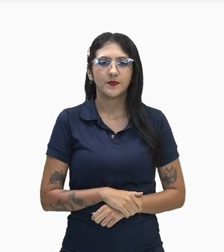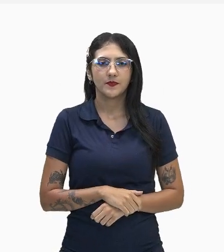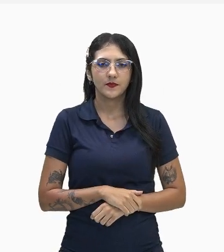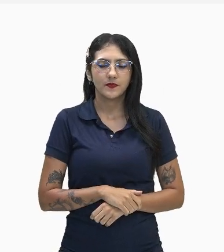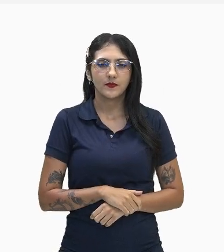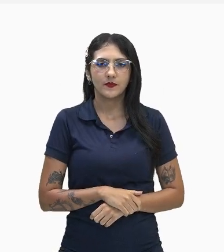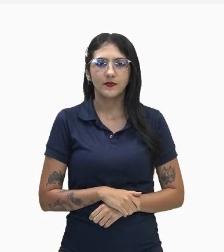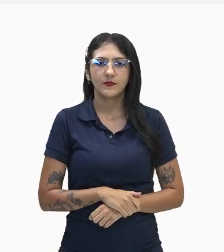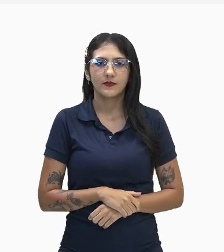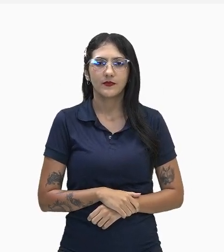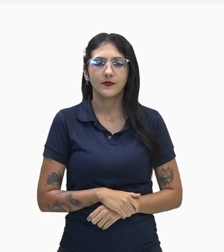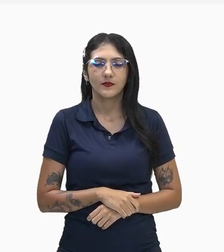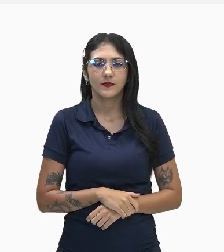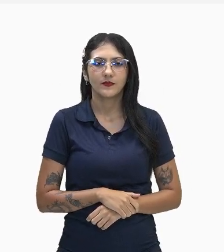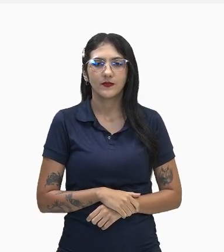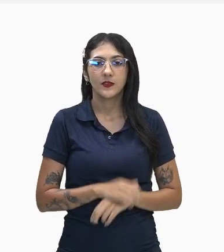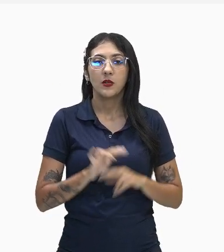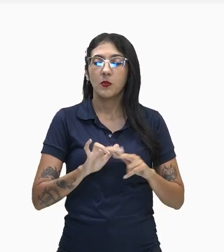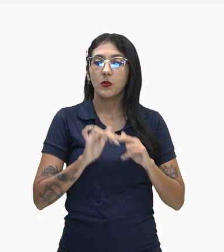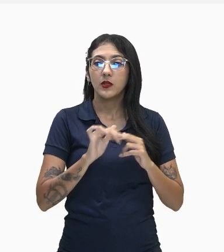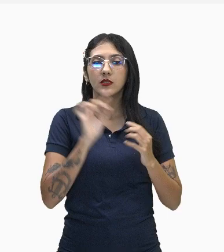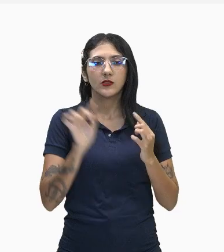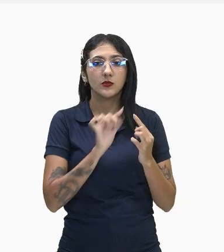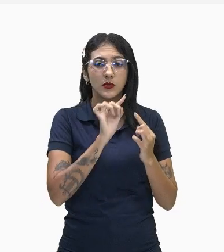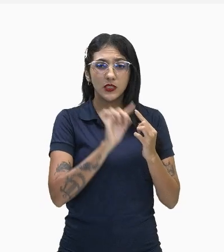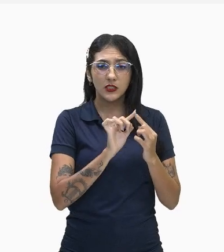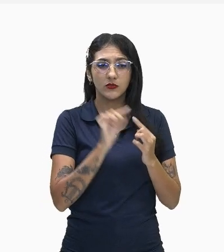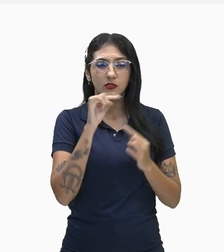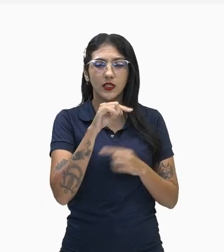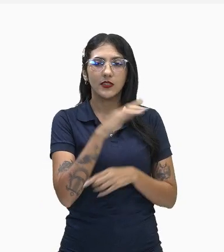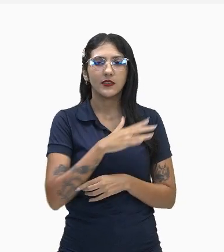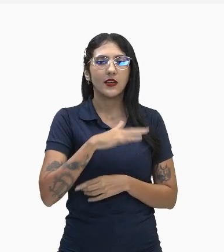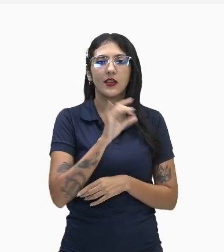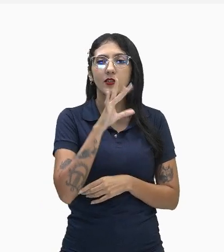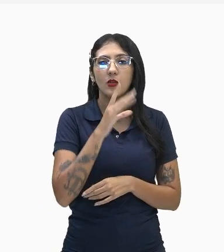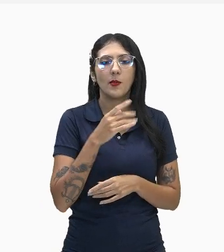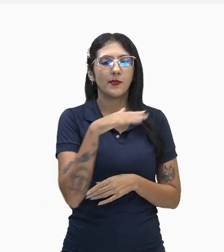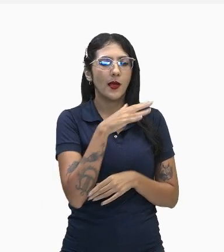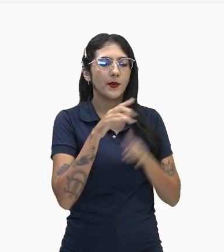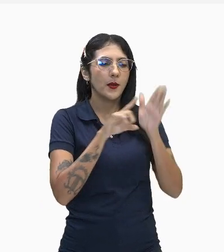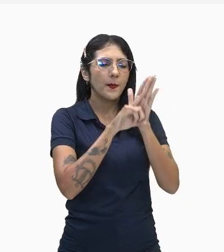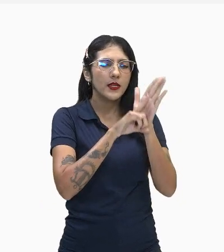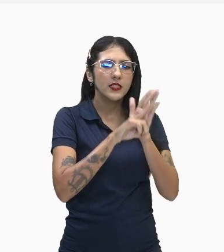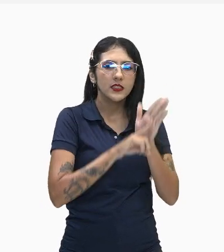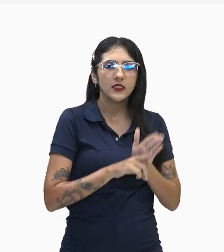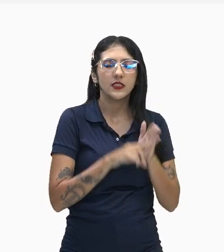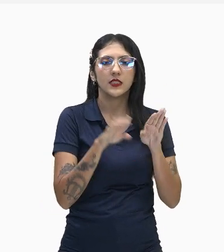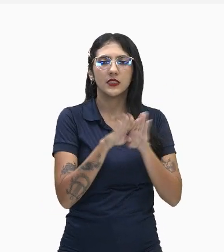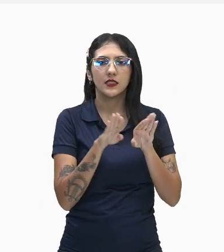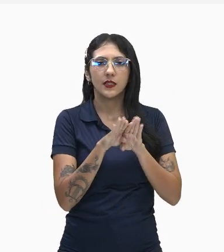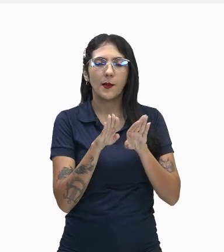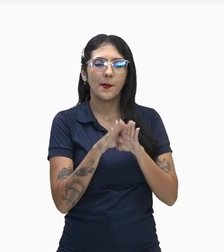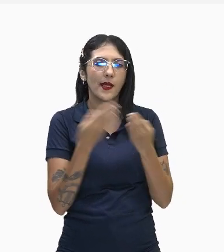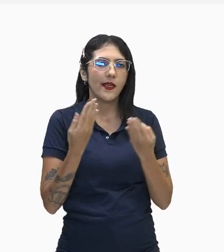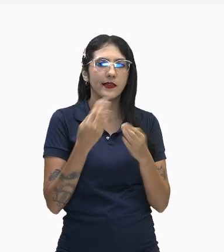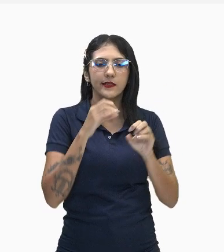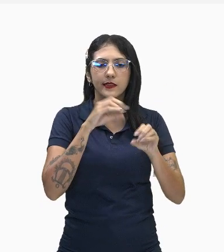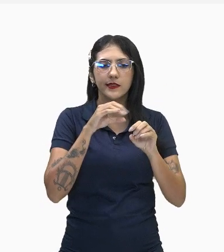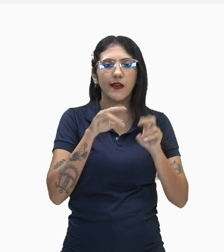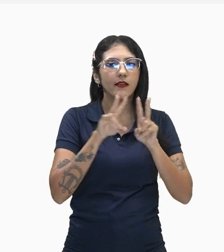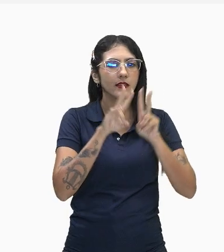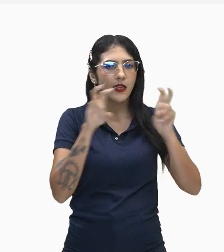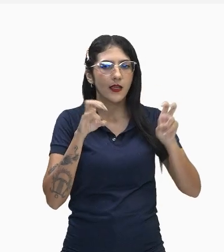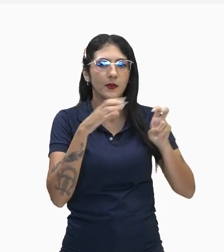ali a finalidade dentro dessas áreas apenas para pesquisa, para atividades de educação